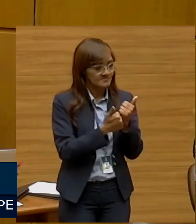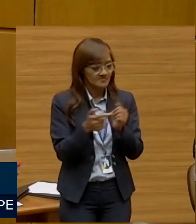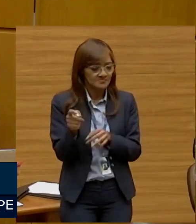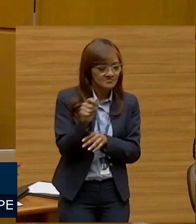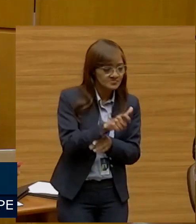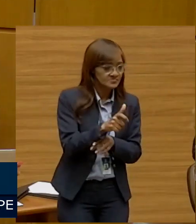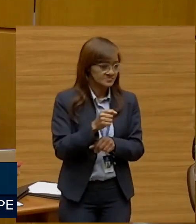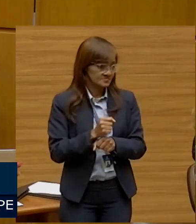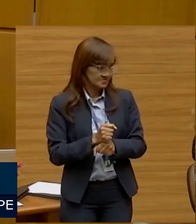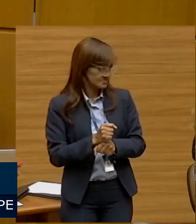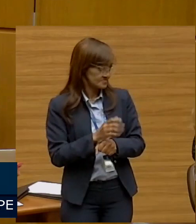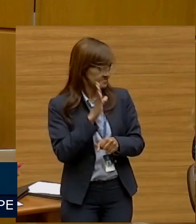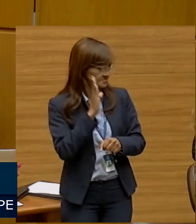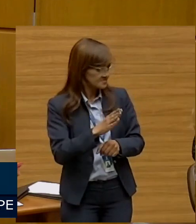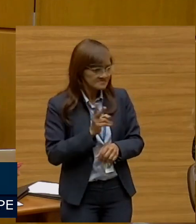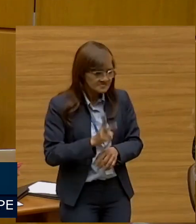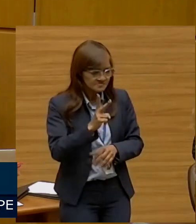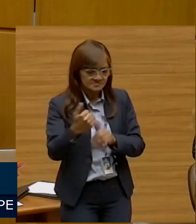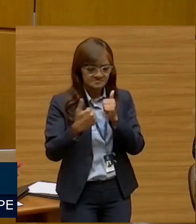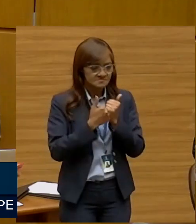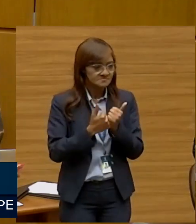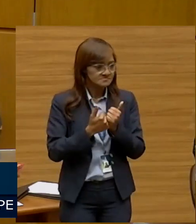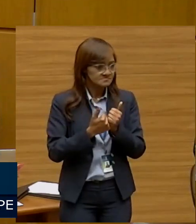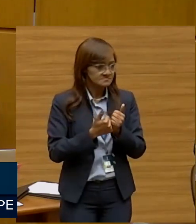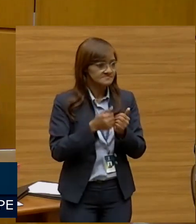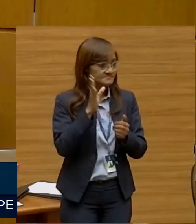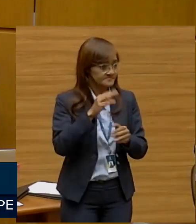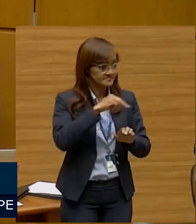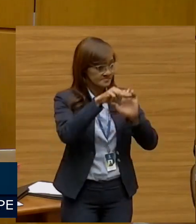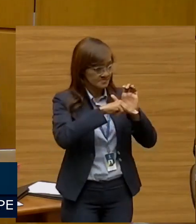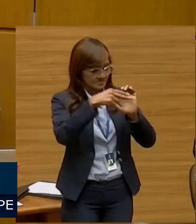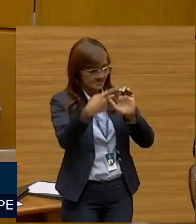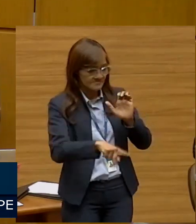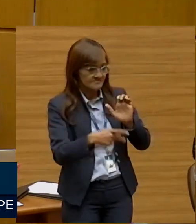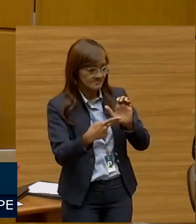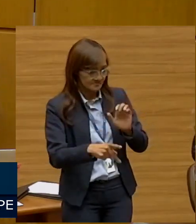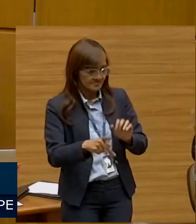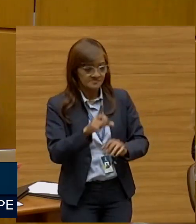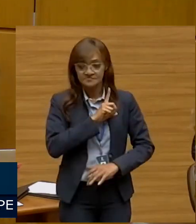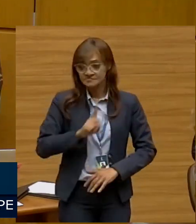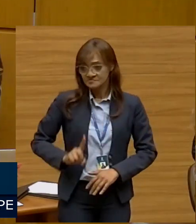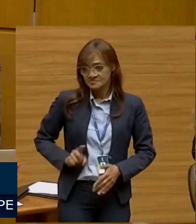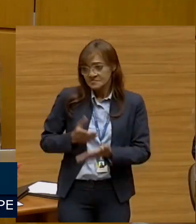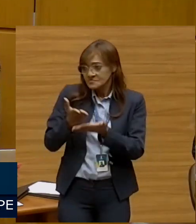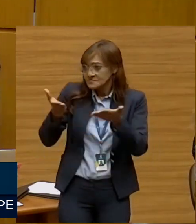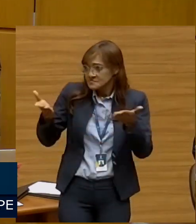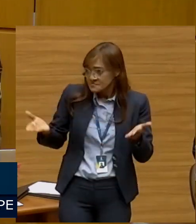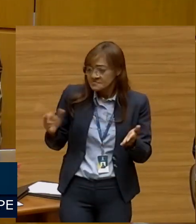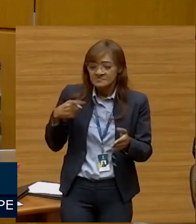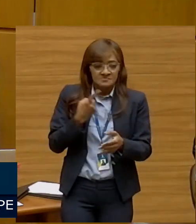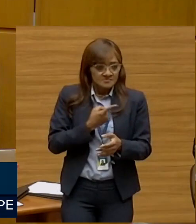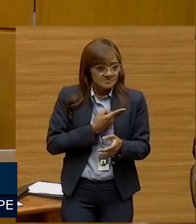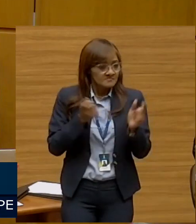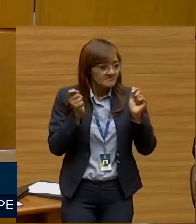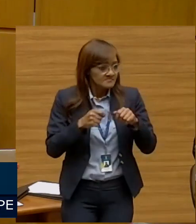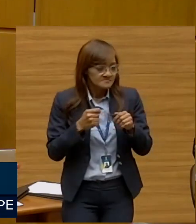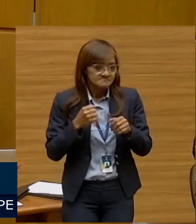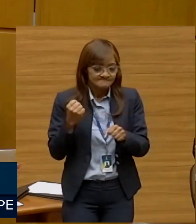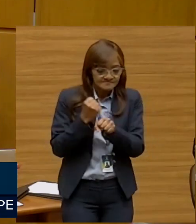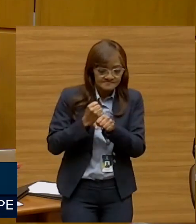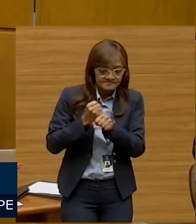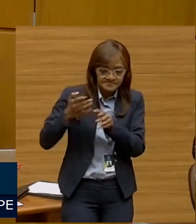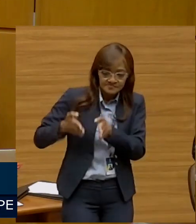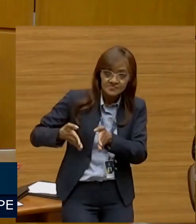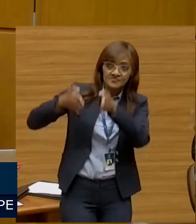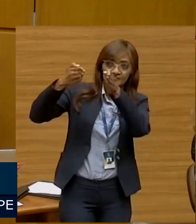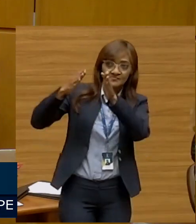de convênios, parcerias, das próprias emendas, né, dos parlamentares. Então, a gente ainda não conseguiu construir o